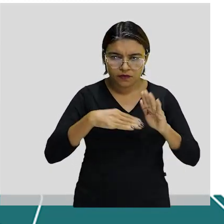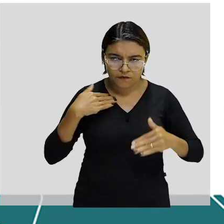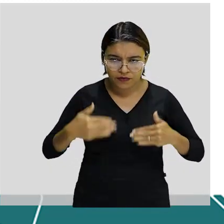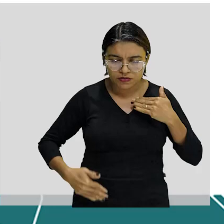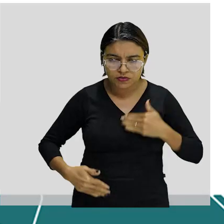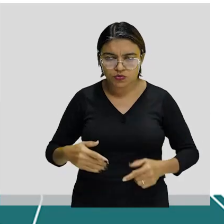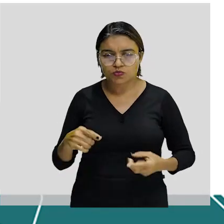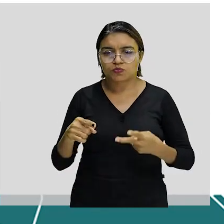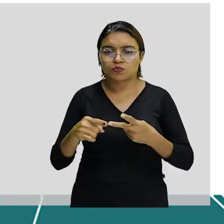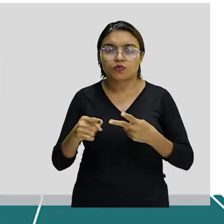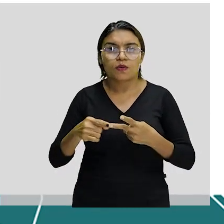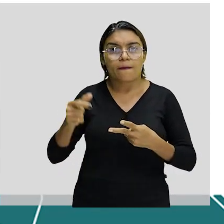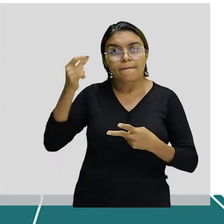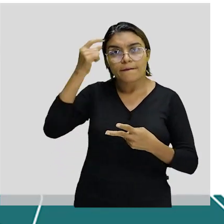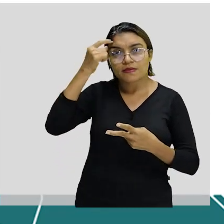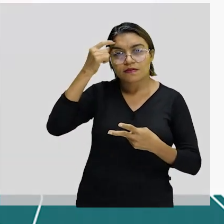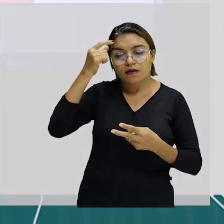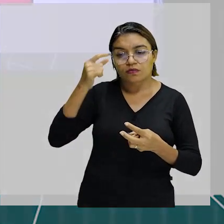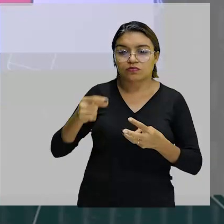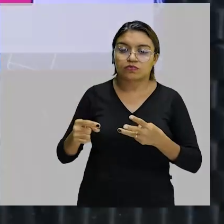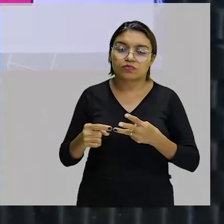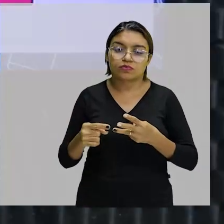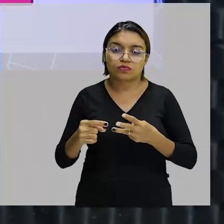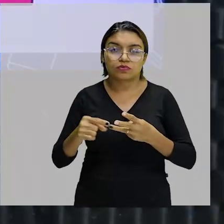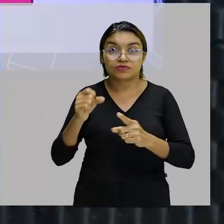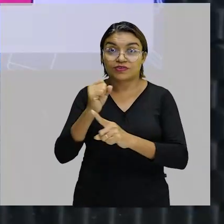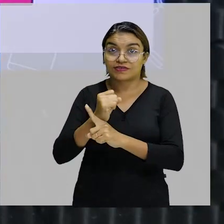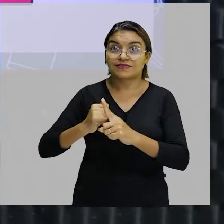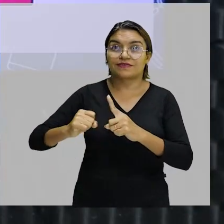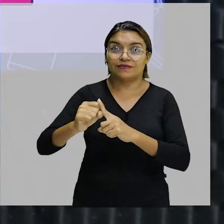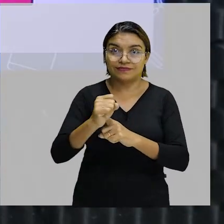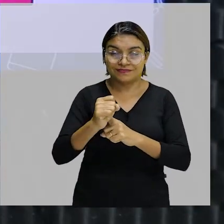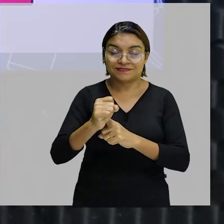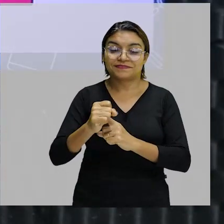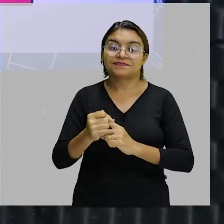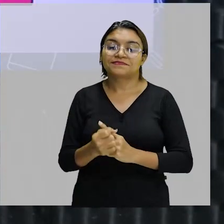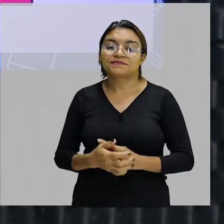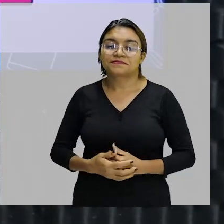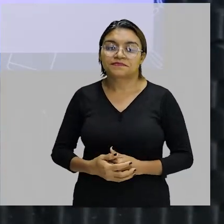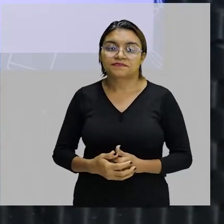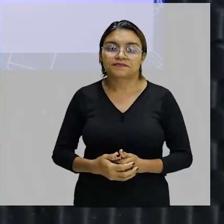físico, o mental e o social.